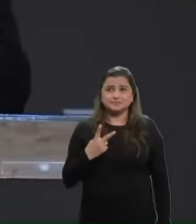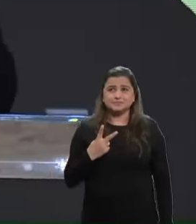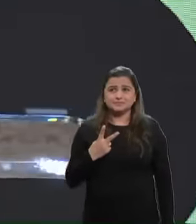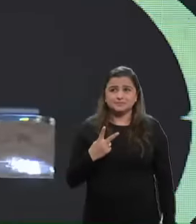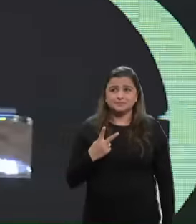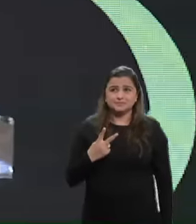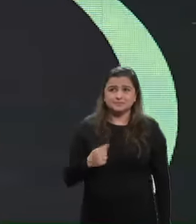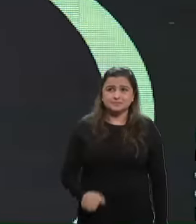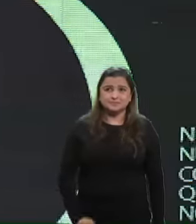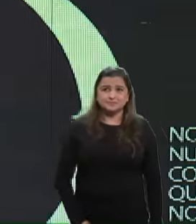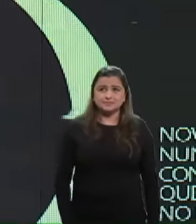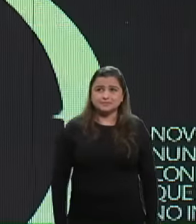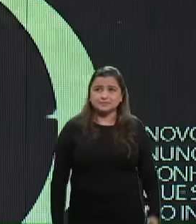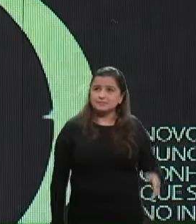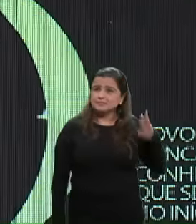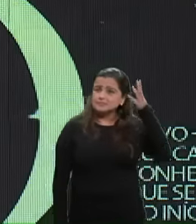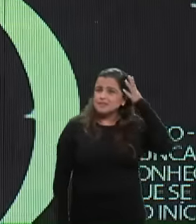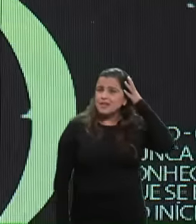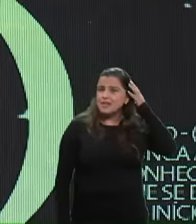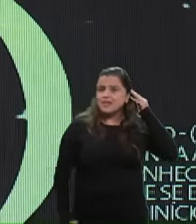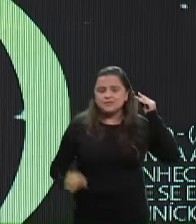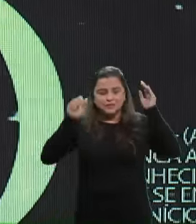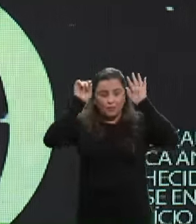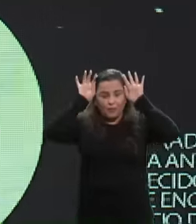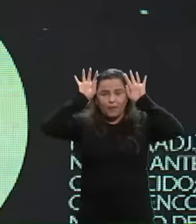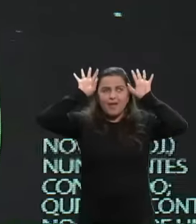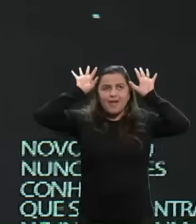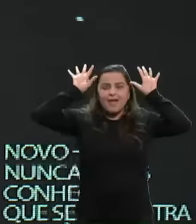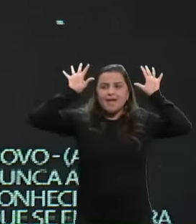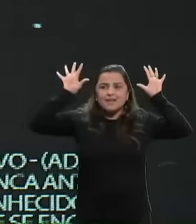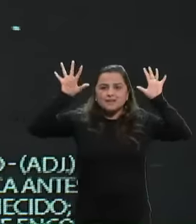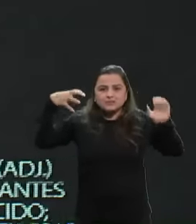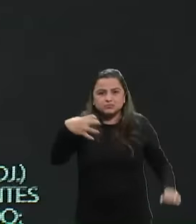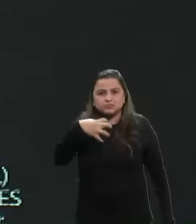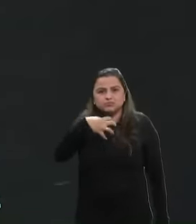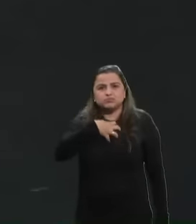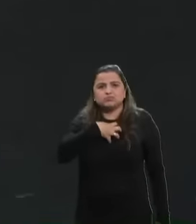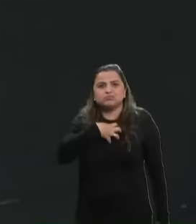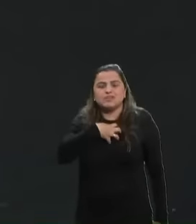até os cabelos se colocam em pé quando ele passa.